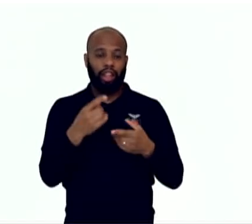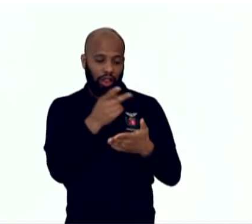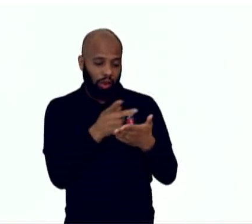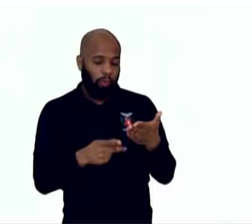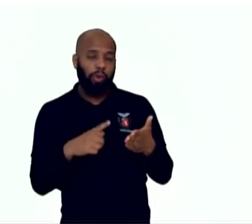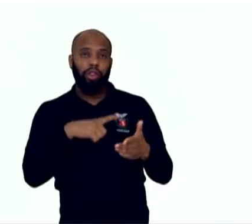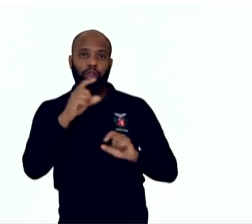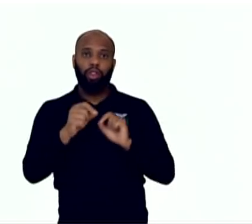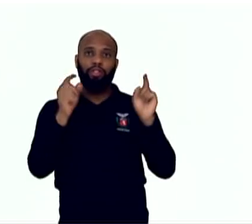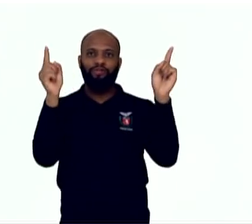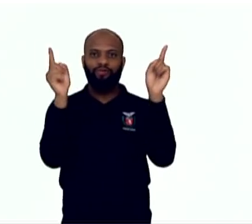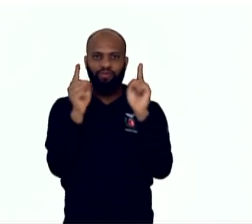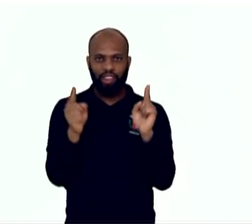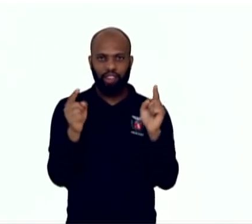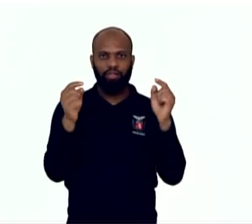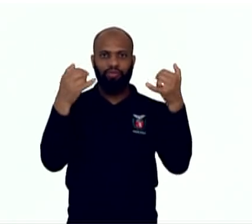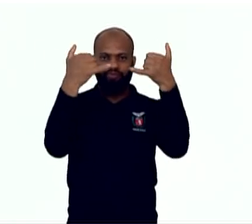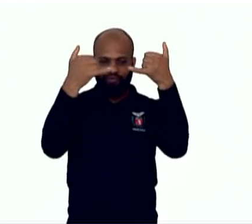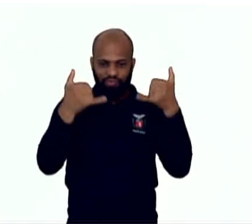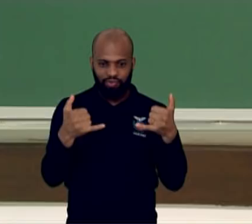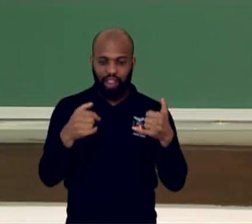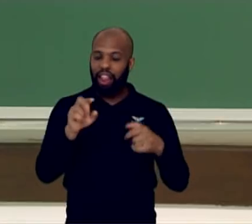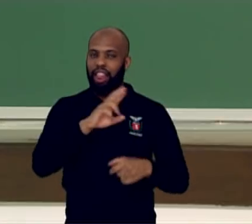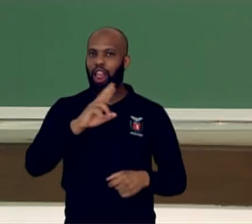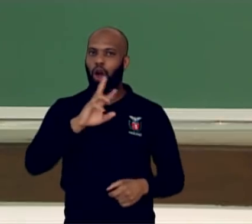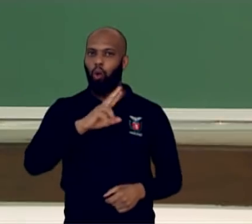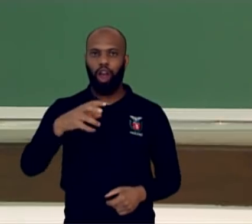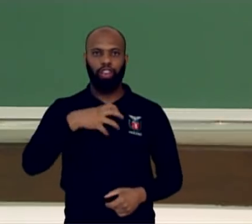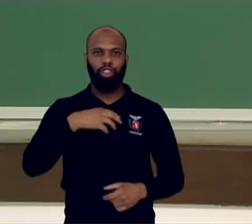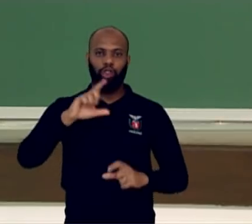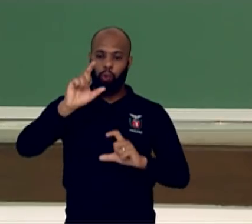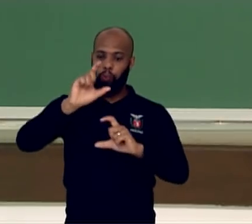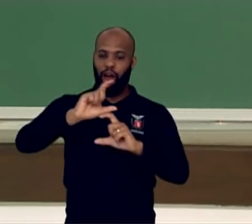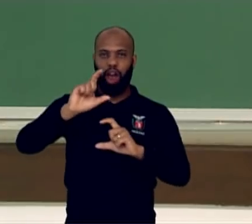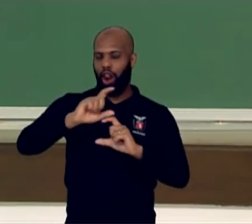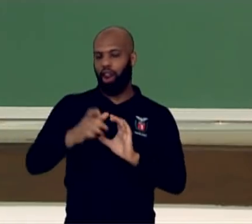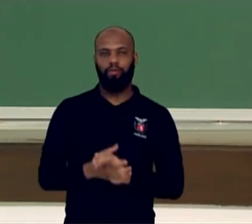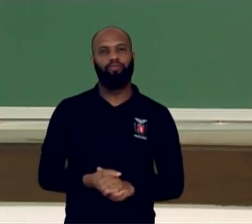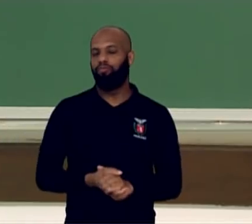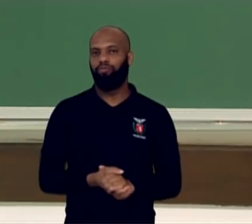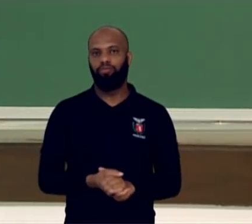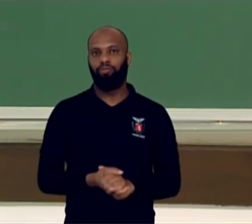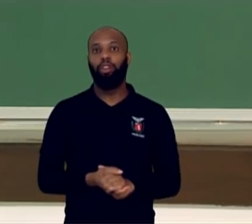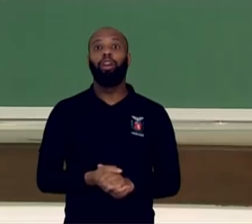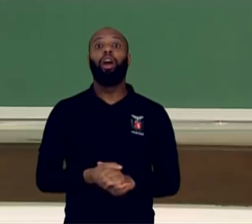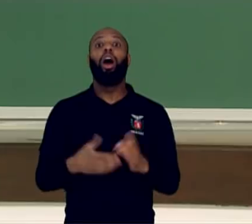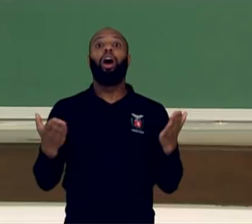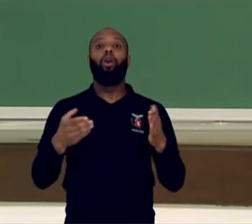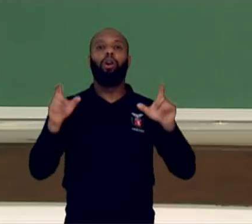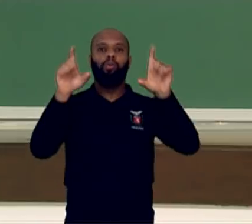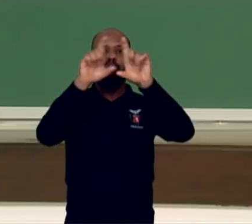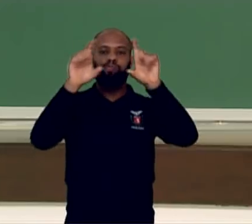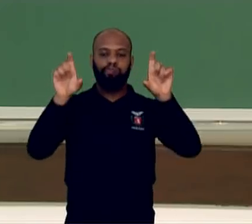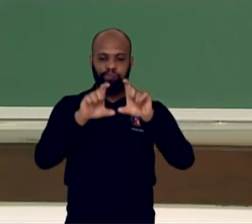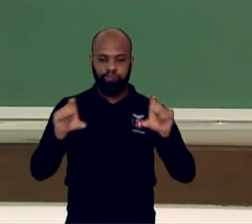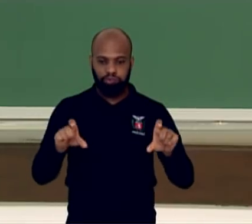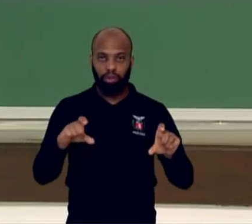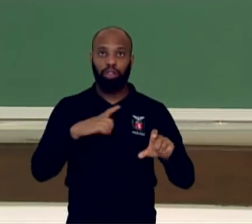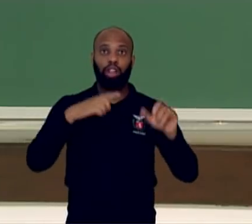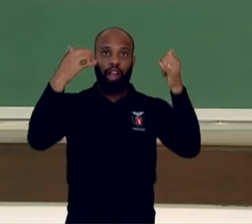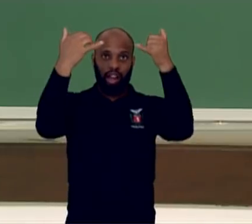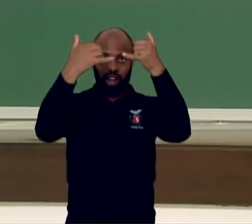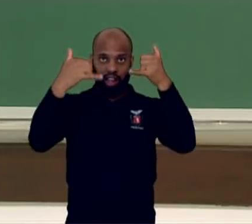com a noção de verso e não de parágrafo, como no texto em prosa. E o estrofe? É o conjunto